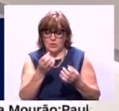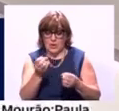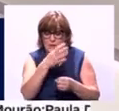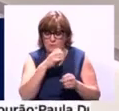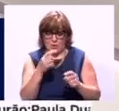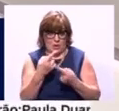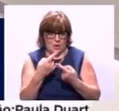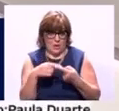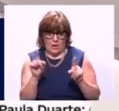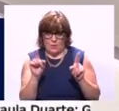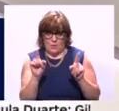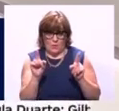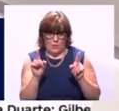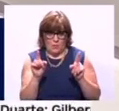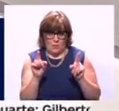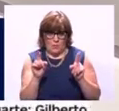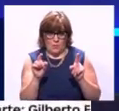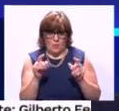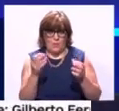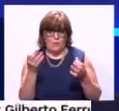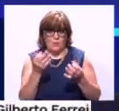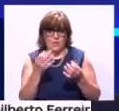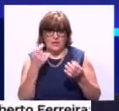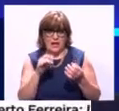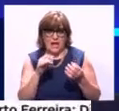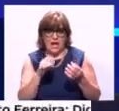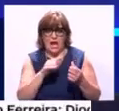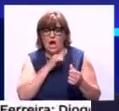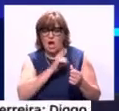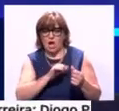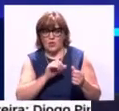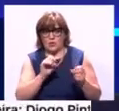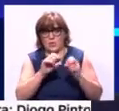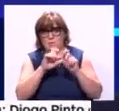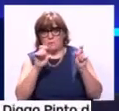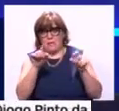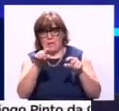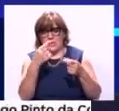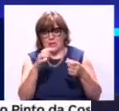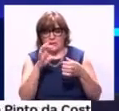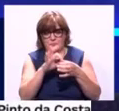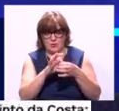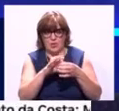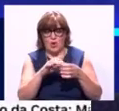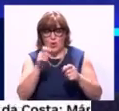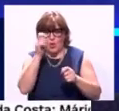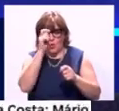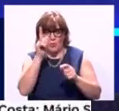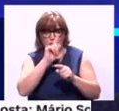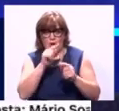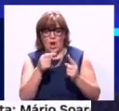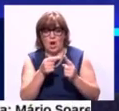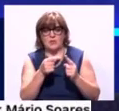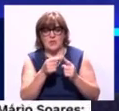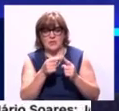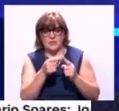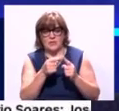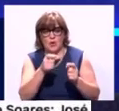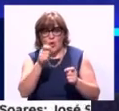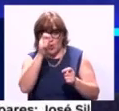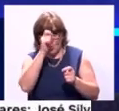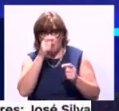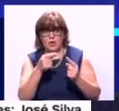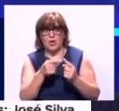campeão, o Porto tem acordos com empresas. O Porto não cumpriu os objetivos. Cumprindo